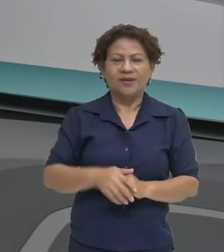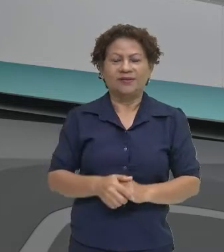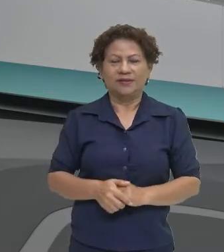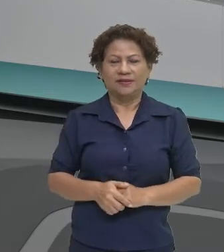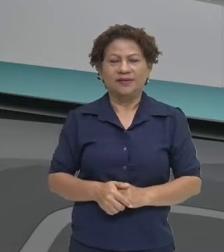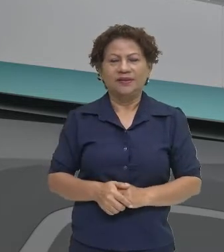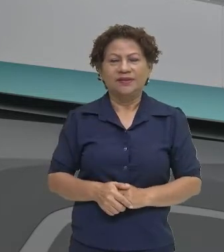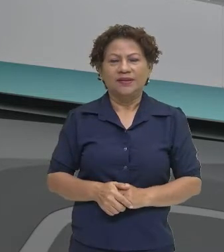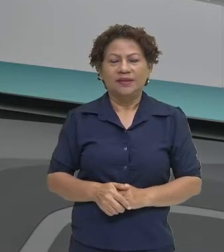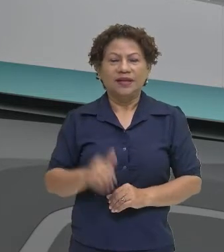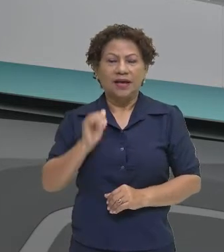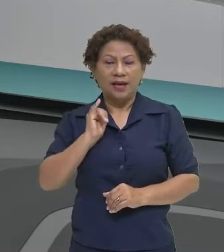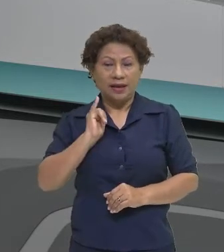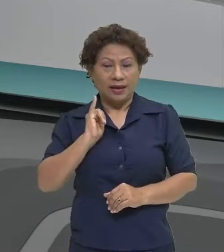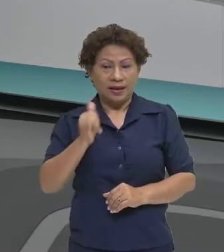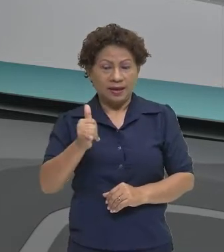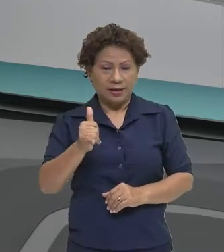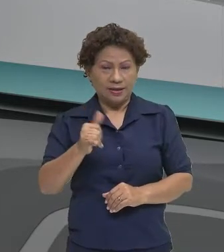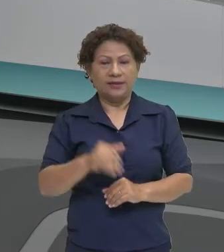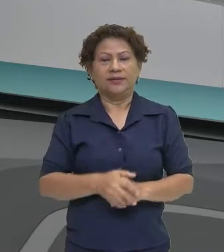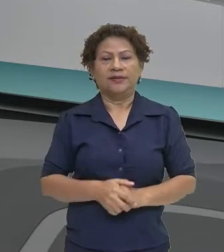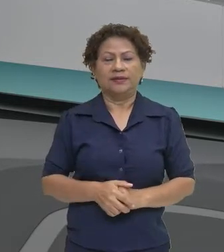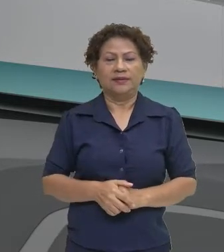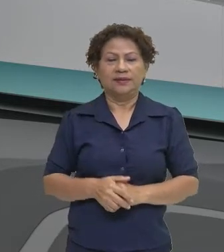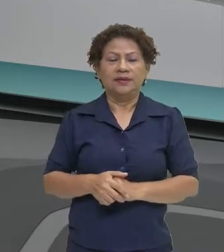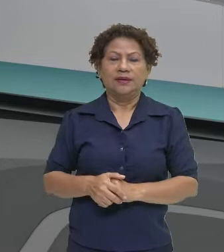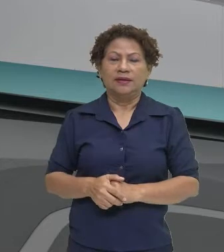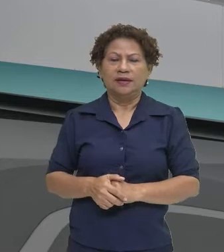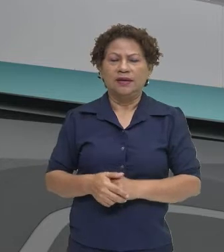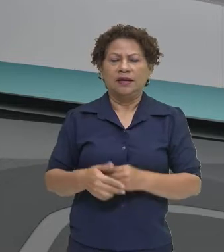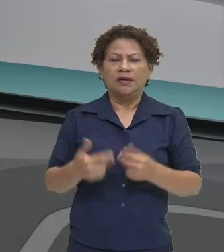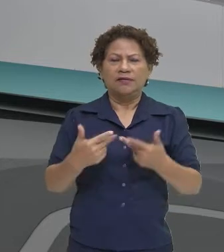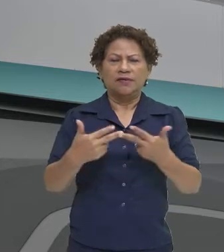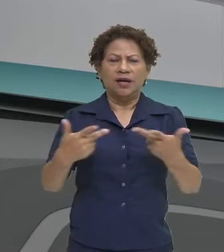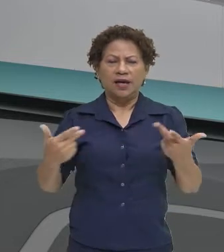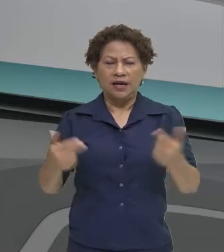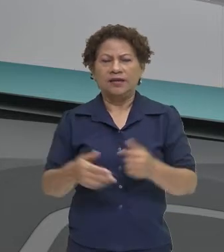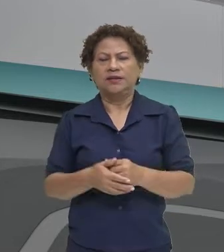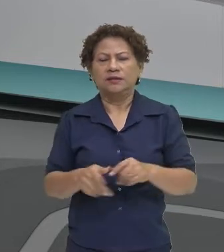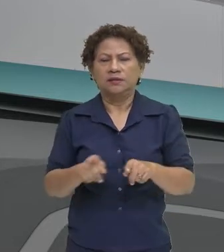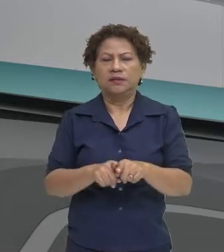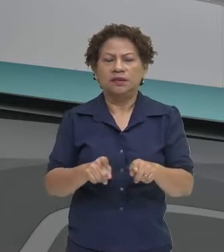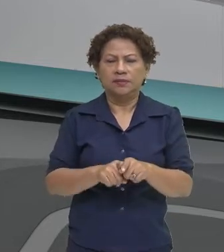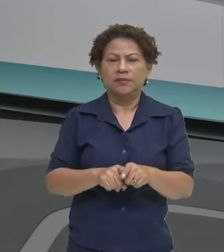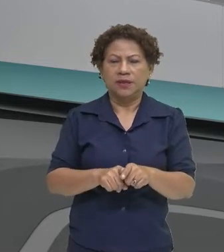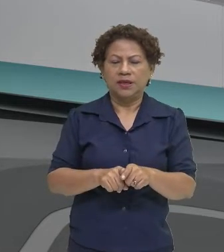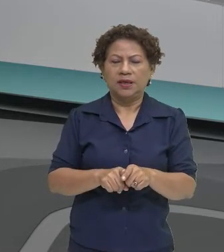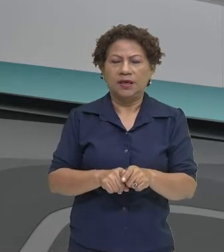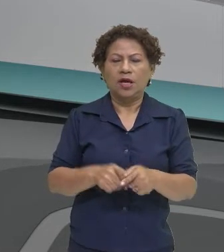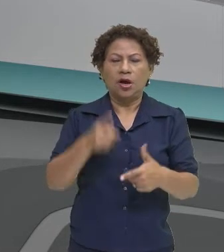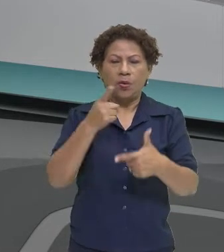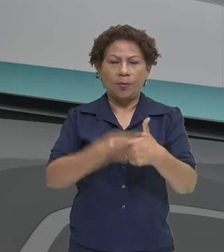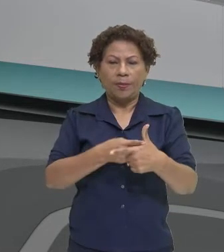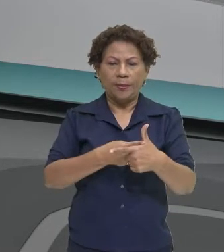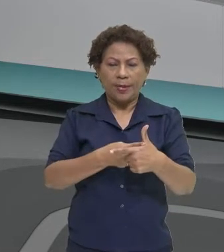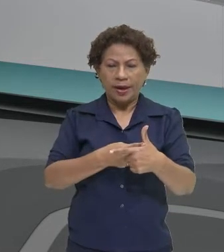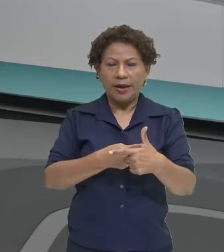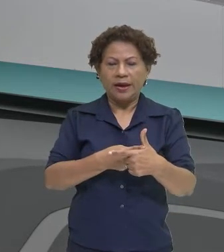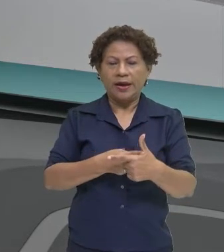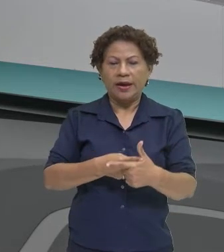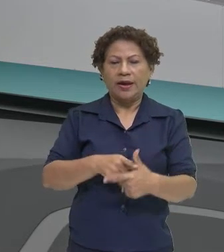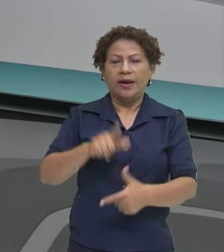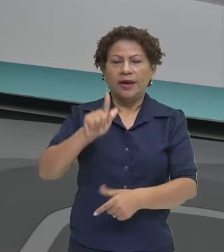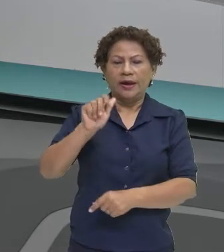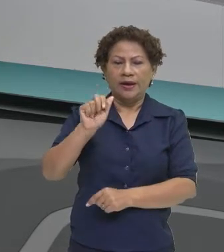aulas, certo? E o pé de garrafa. Então, várias lendas que se diferenciam daqui do Amazonas, mas eles